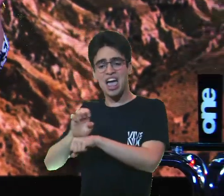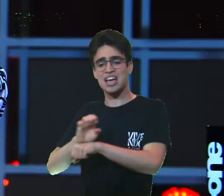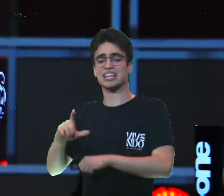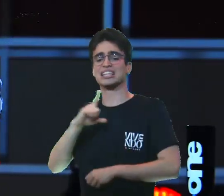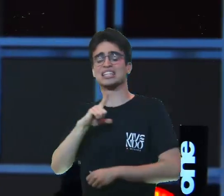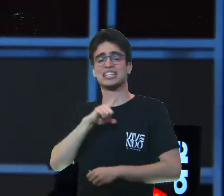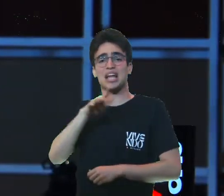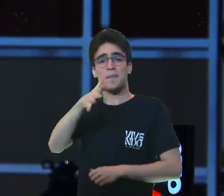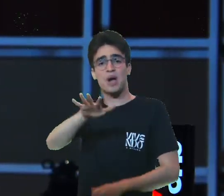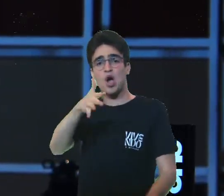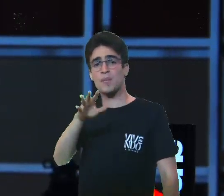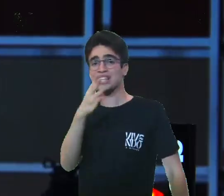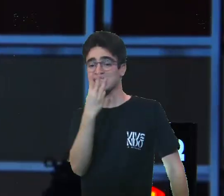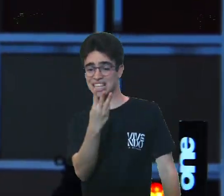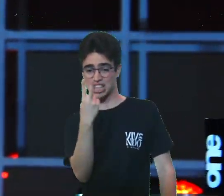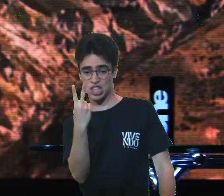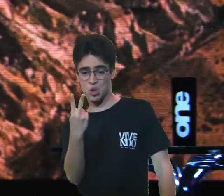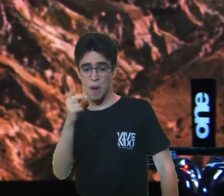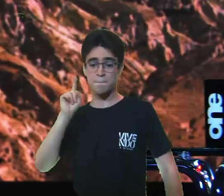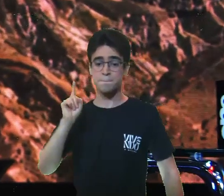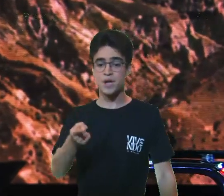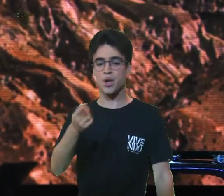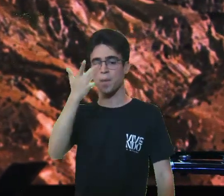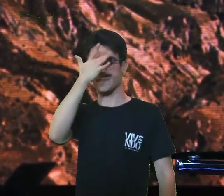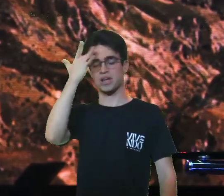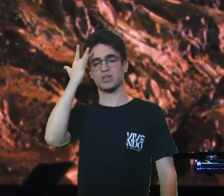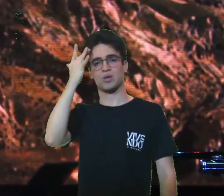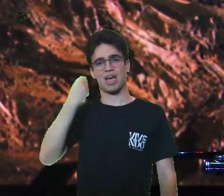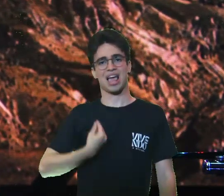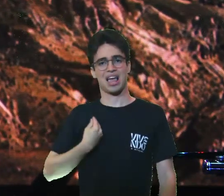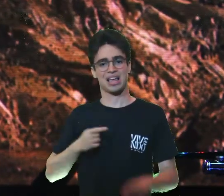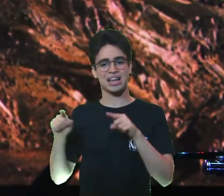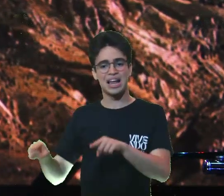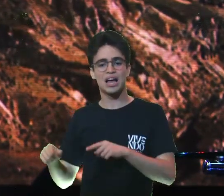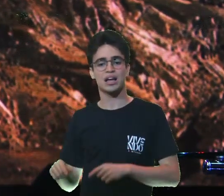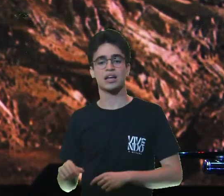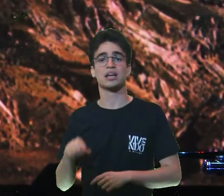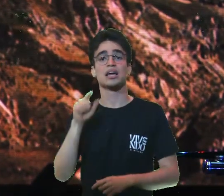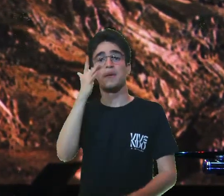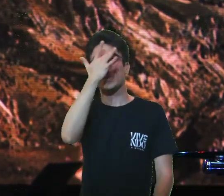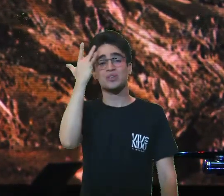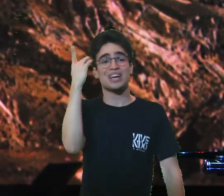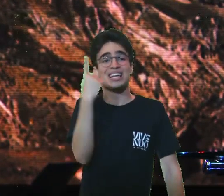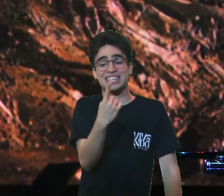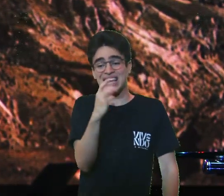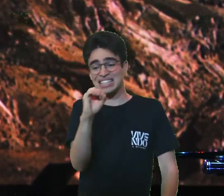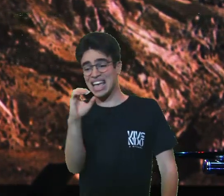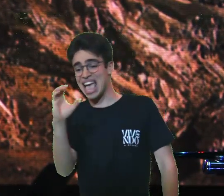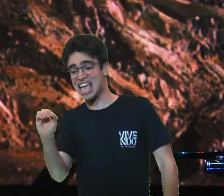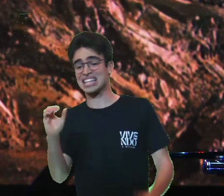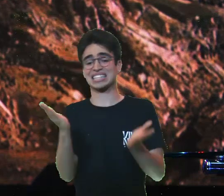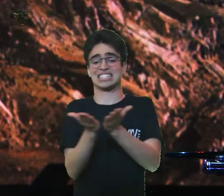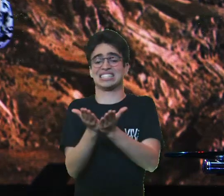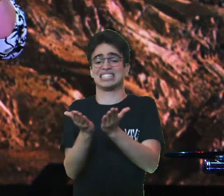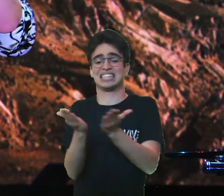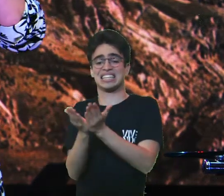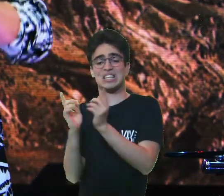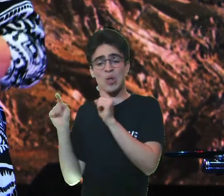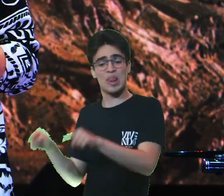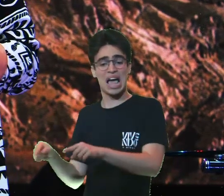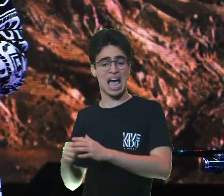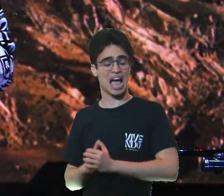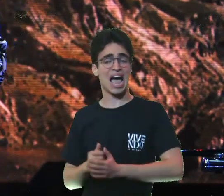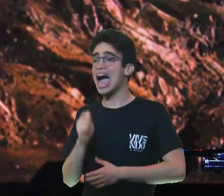de 32 mil habitantes e menos de 100 cristãos conhecidos. É um lugar